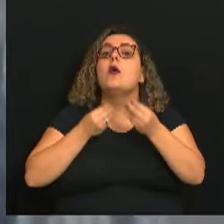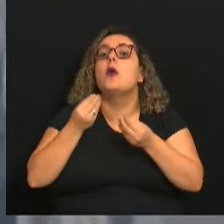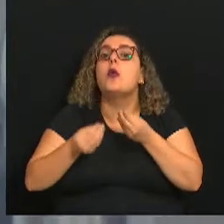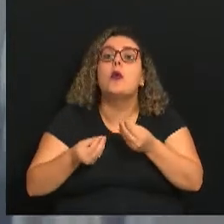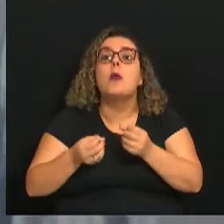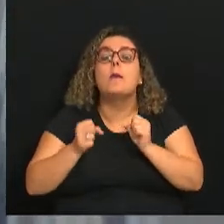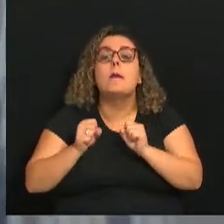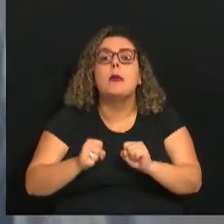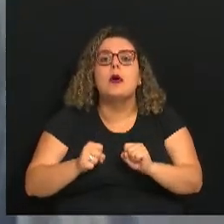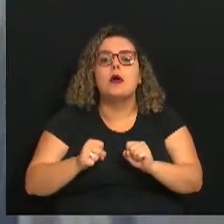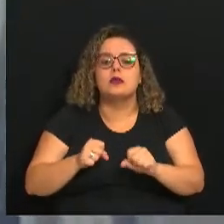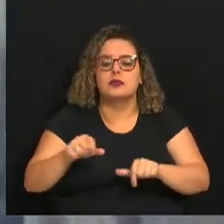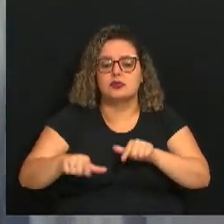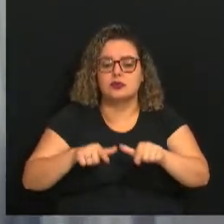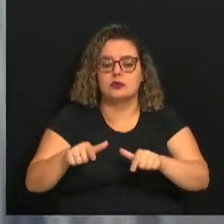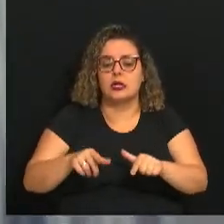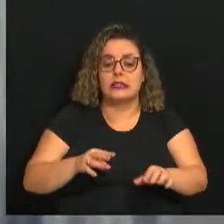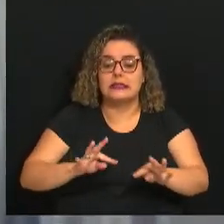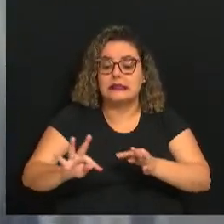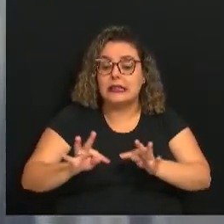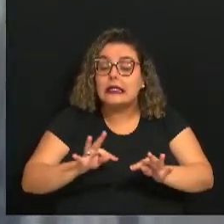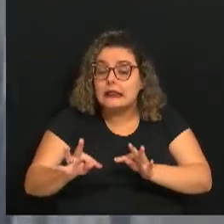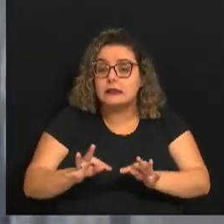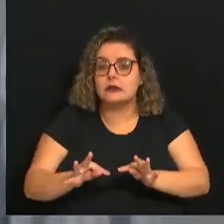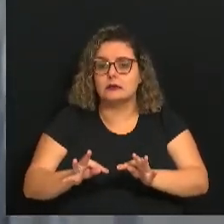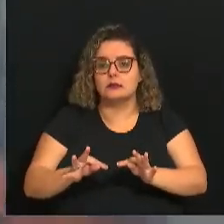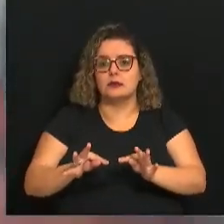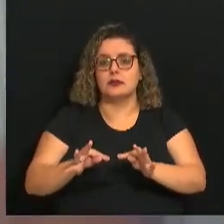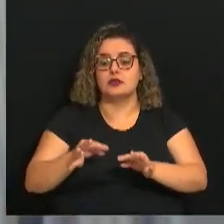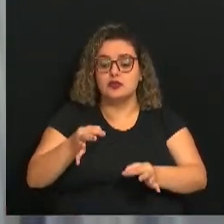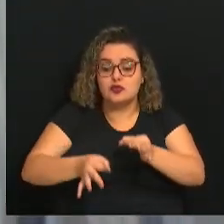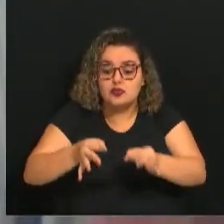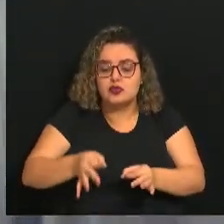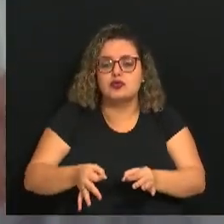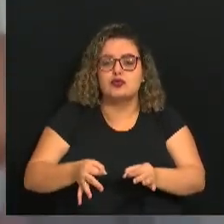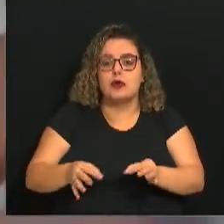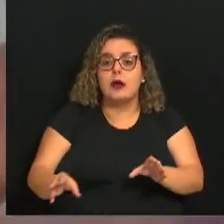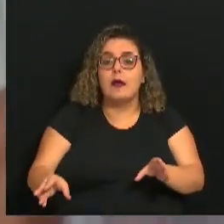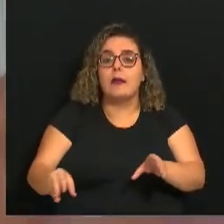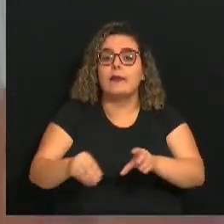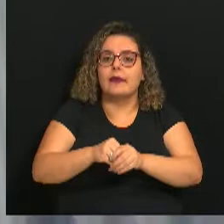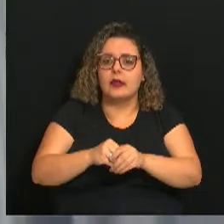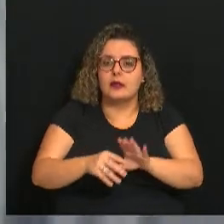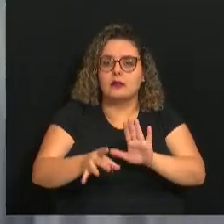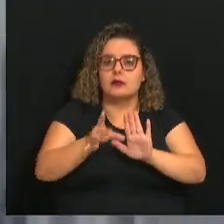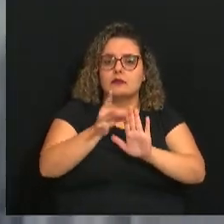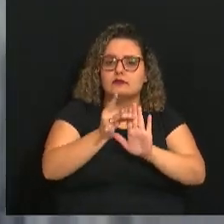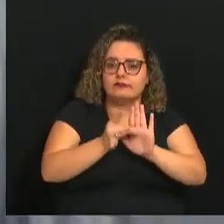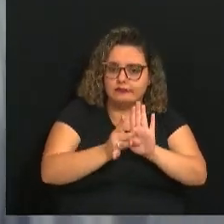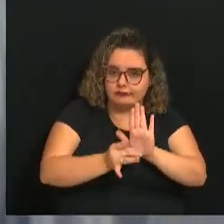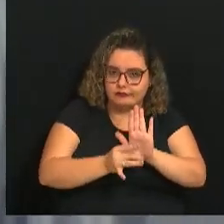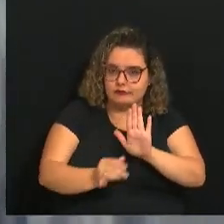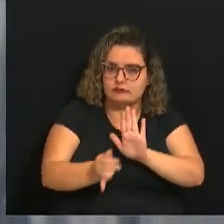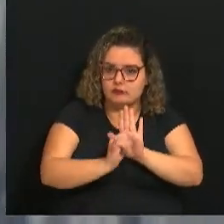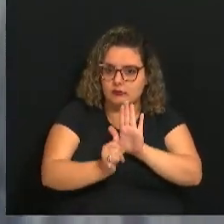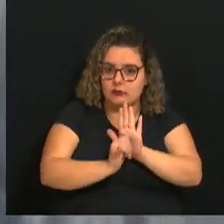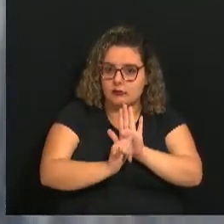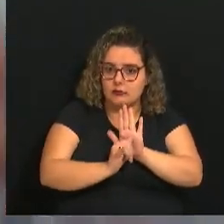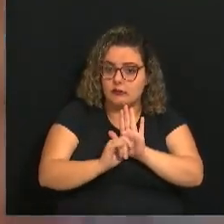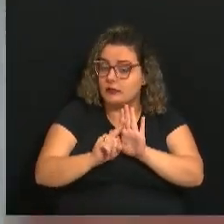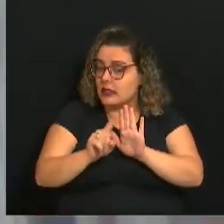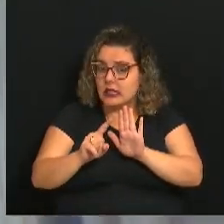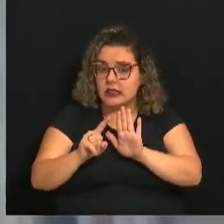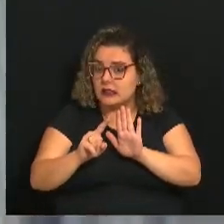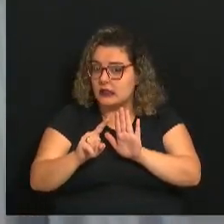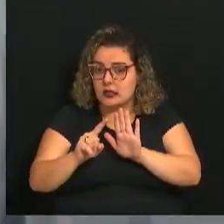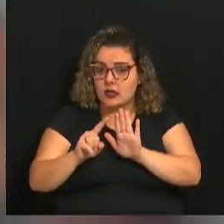tecnicamente, juridicamente, no momento de edital, né? Para tentar não cair nessas armadilhas, para tentar